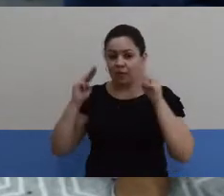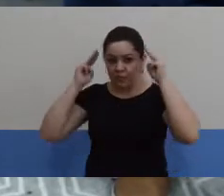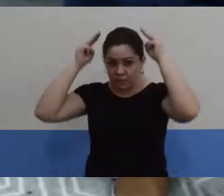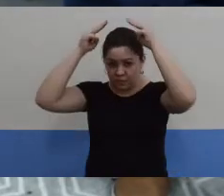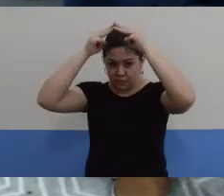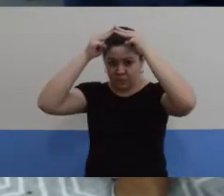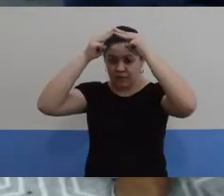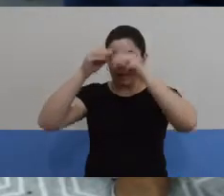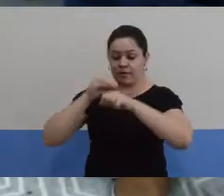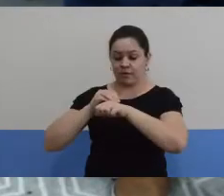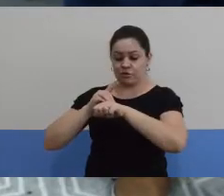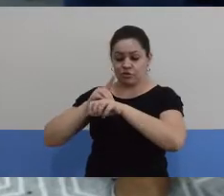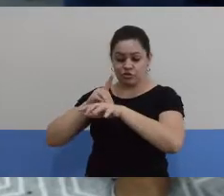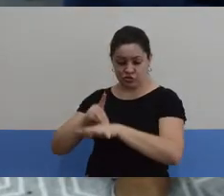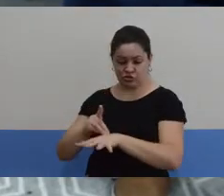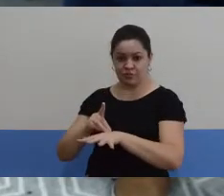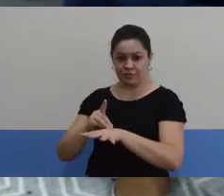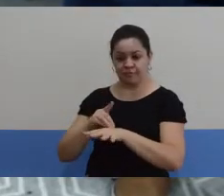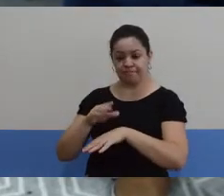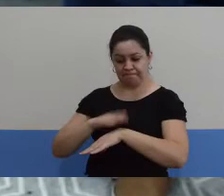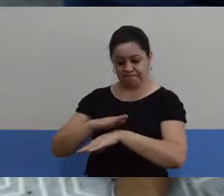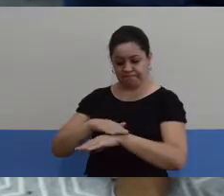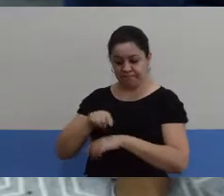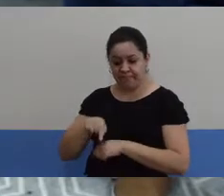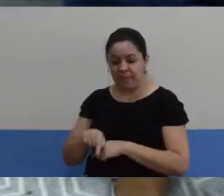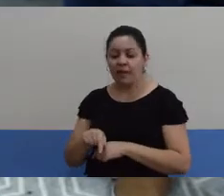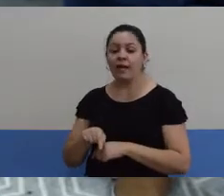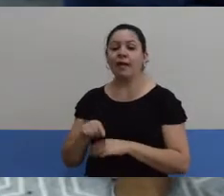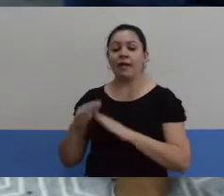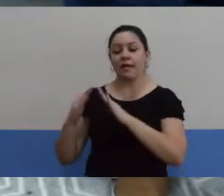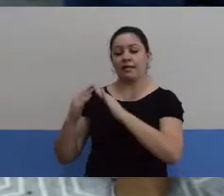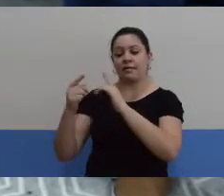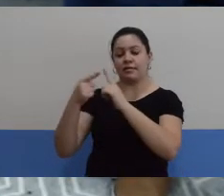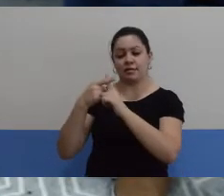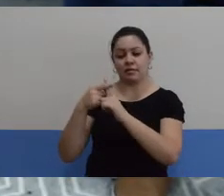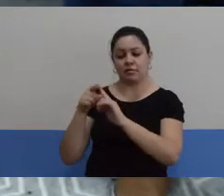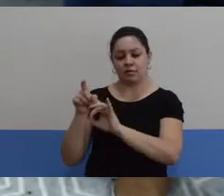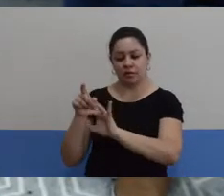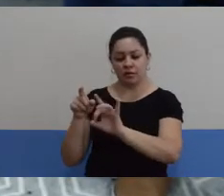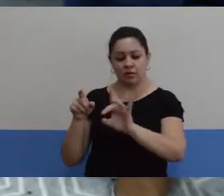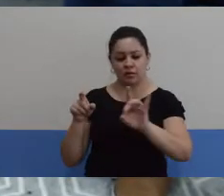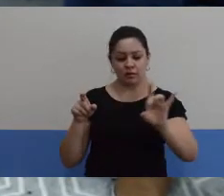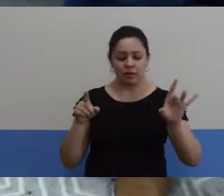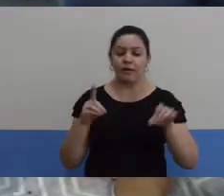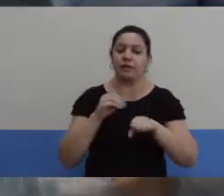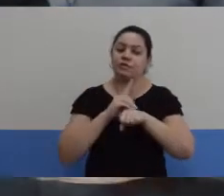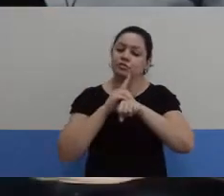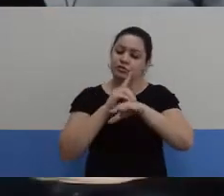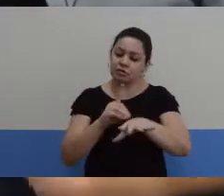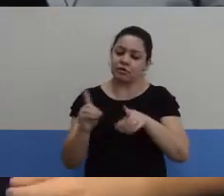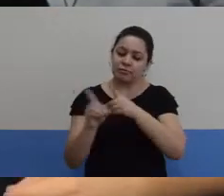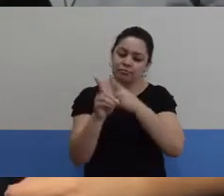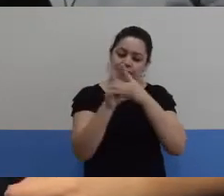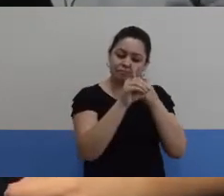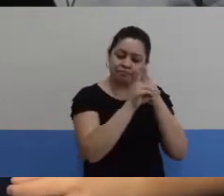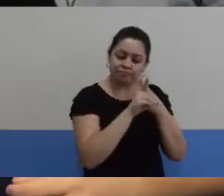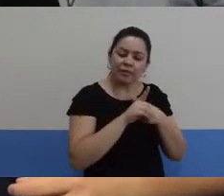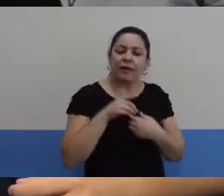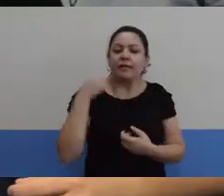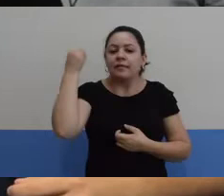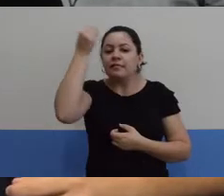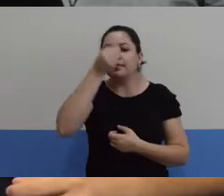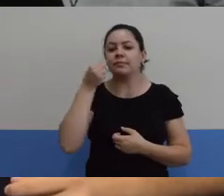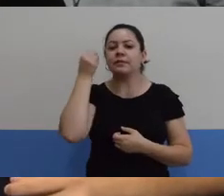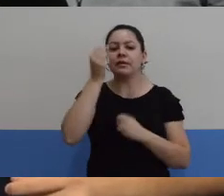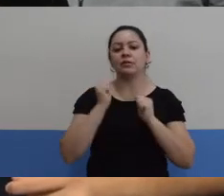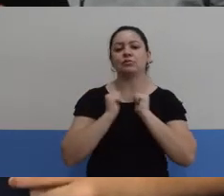diocesana. Esta fase é uma oportunidade para as paróquias e dioceses se encontrarem, vivenciarem e viverem